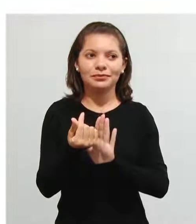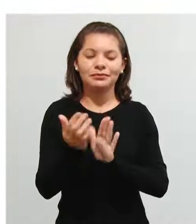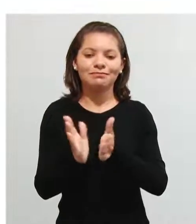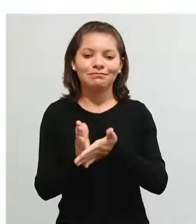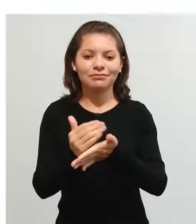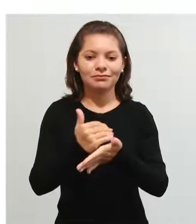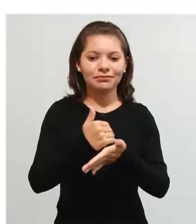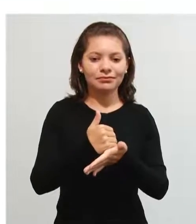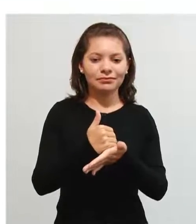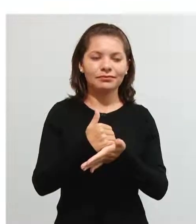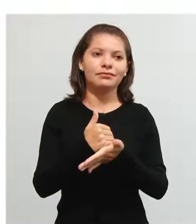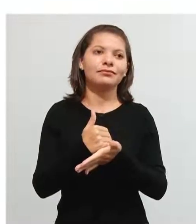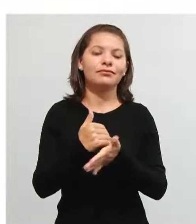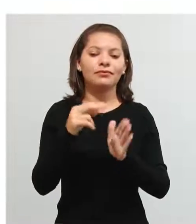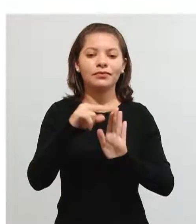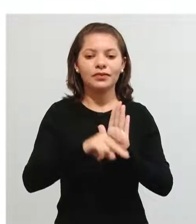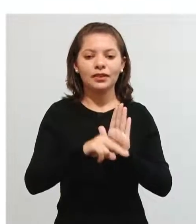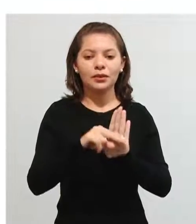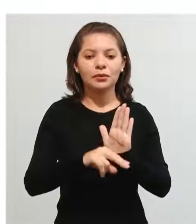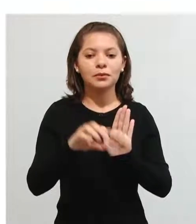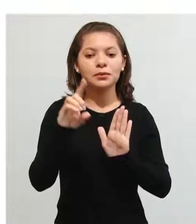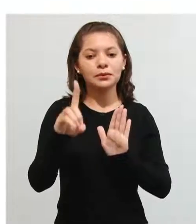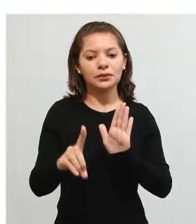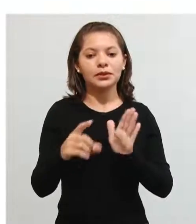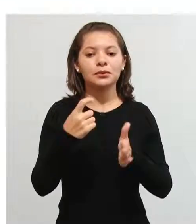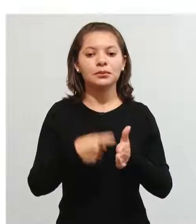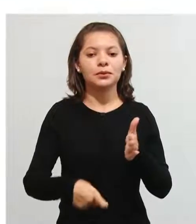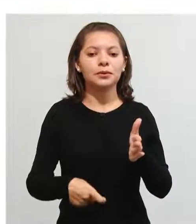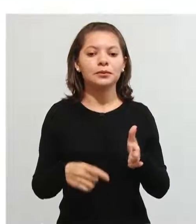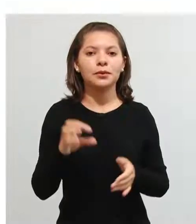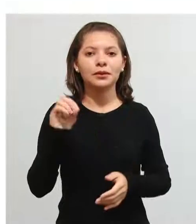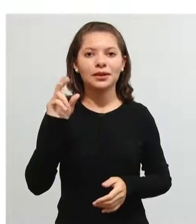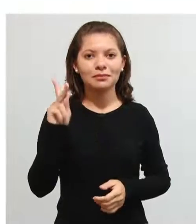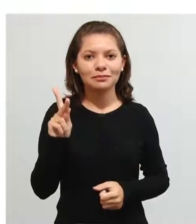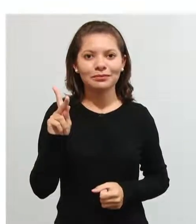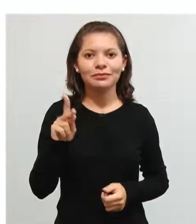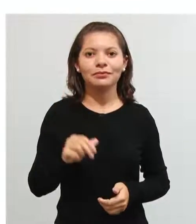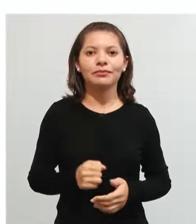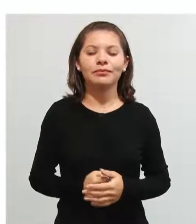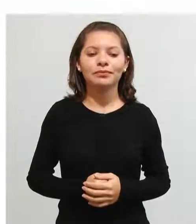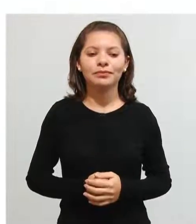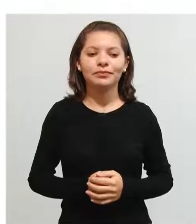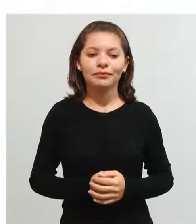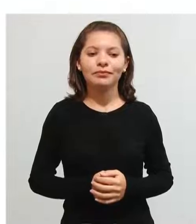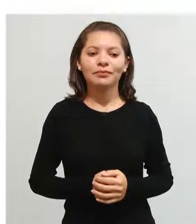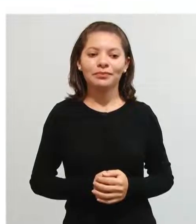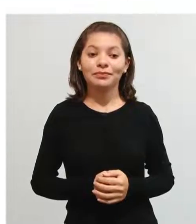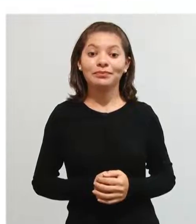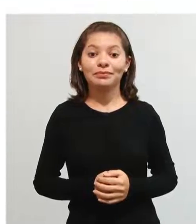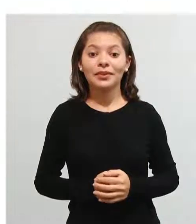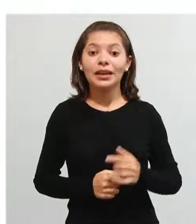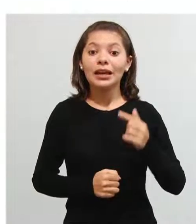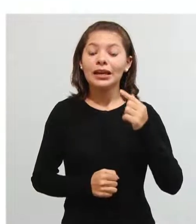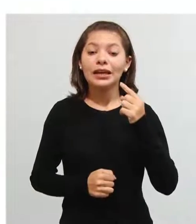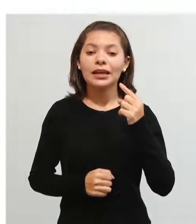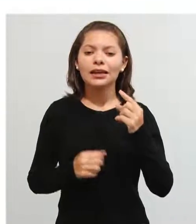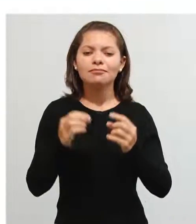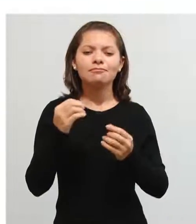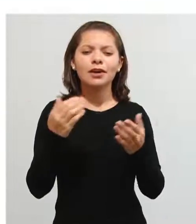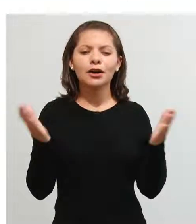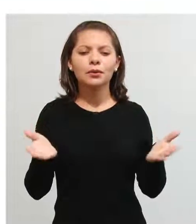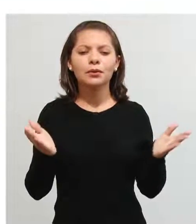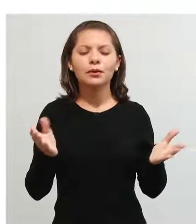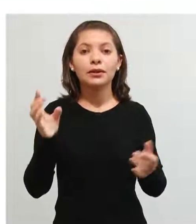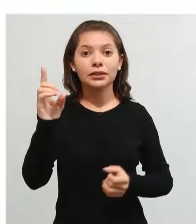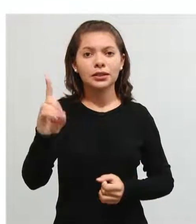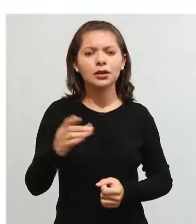adquiridos por meio das normas aqui do direito tributário, tá ok? E aqui falando em direito público, lembra que eu comentei